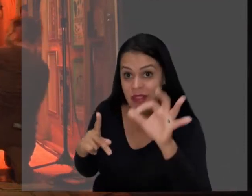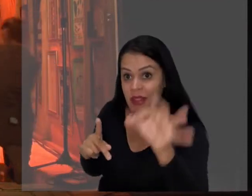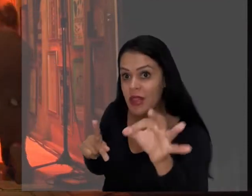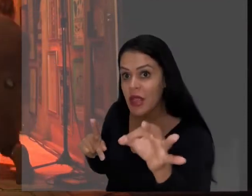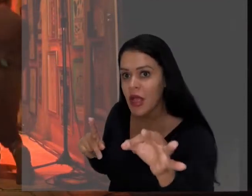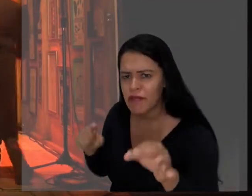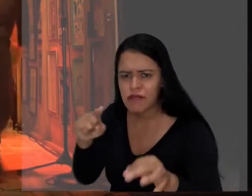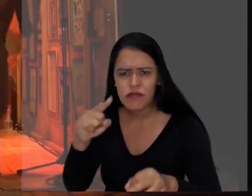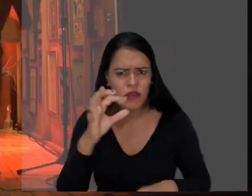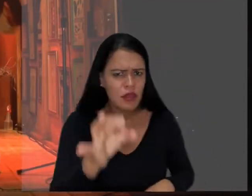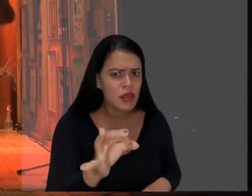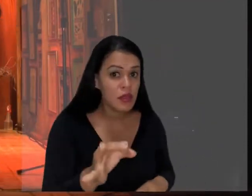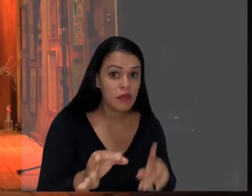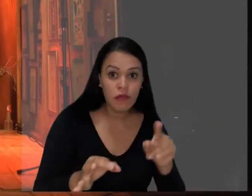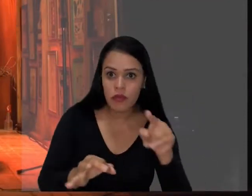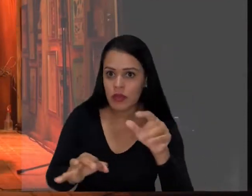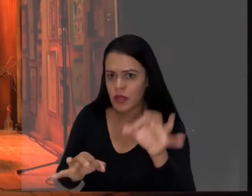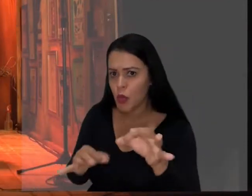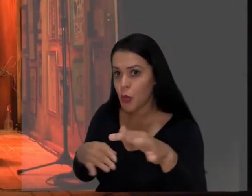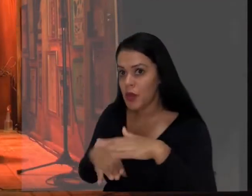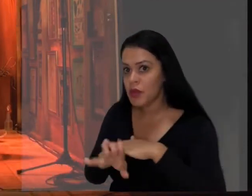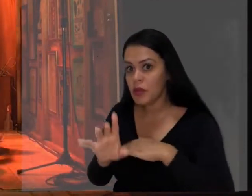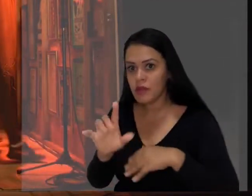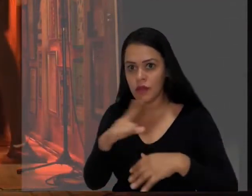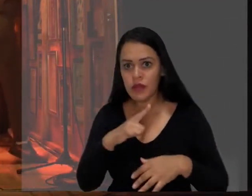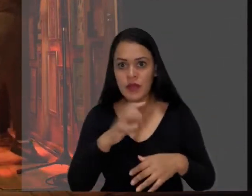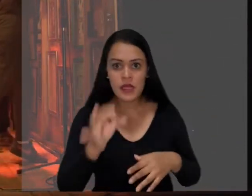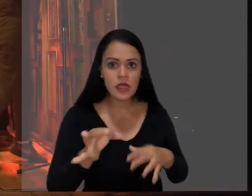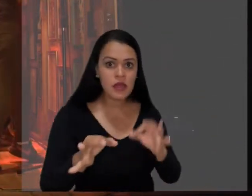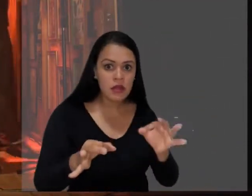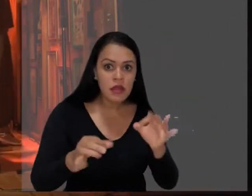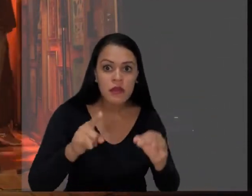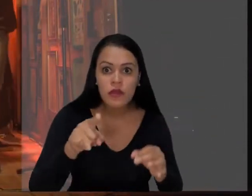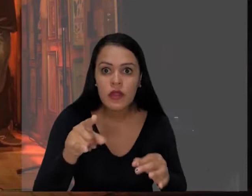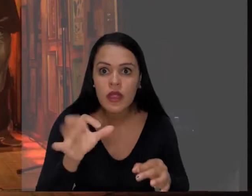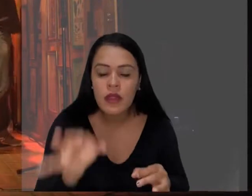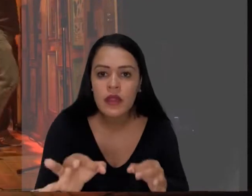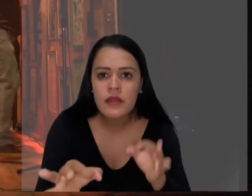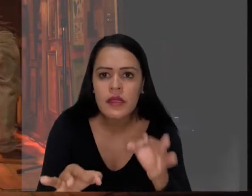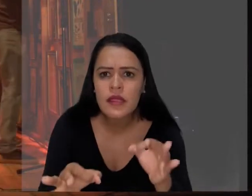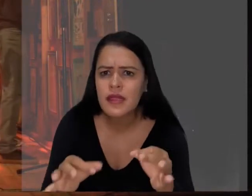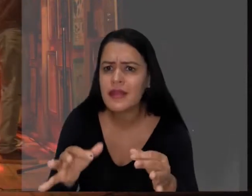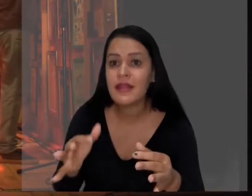Você tem certeza? Você tem certeza? Você tem certeza do que guardou? Pertence o que ele guardou? Você guardou o que lhe